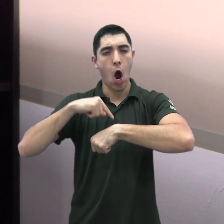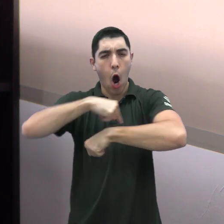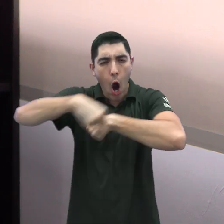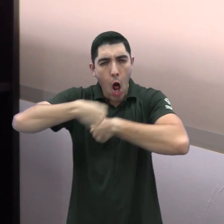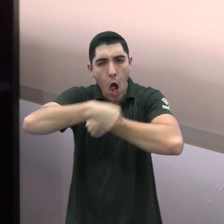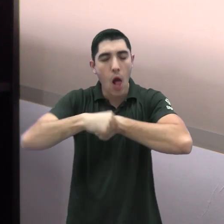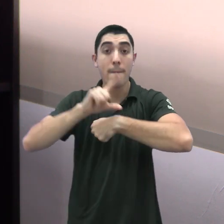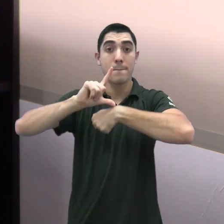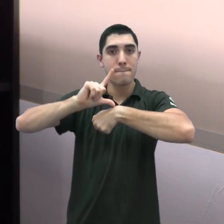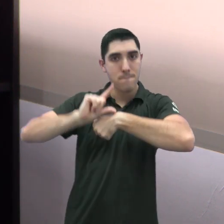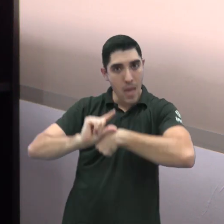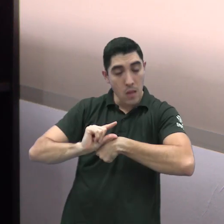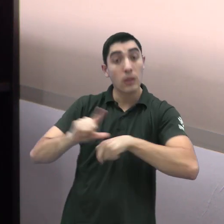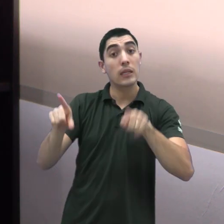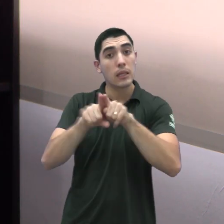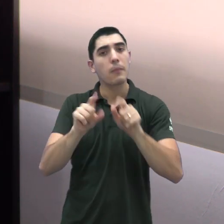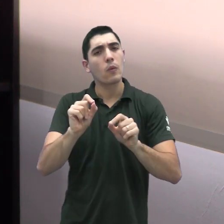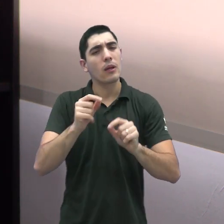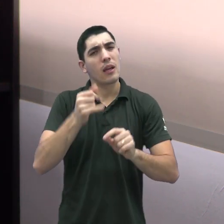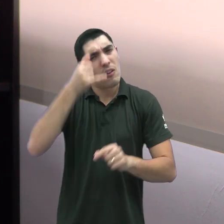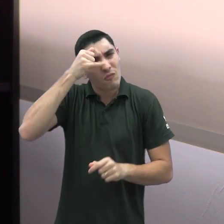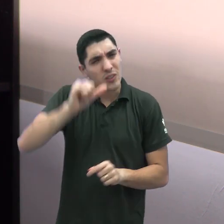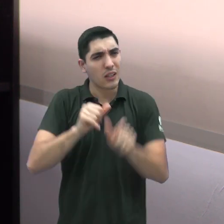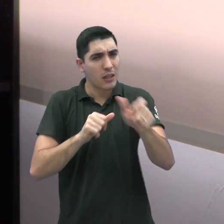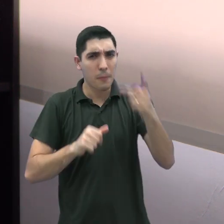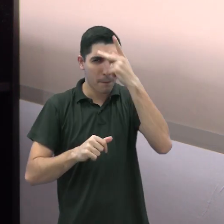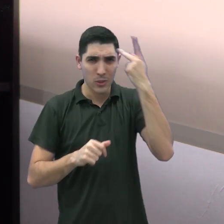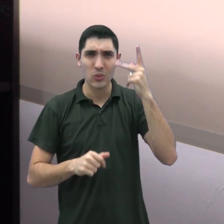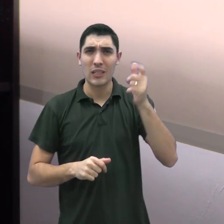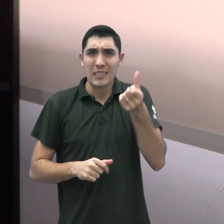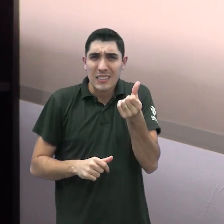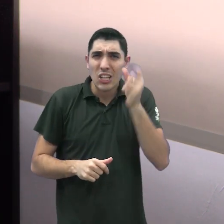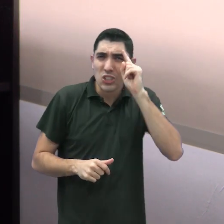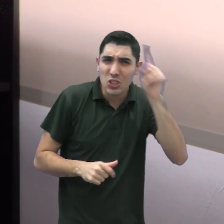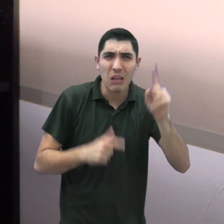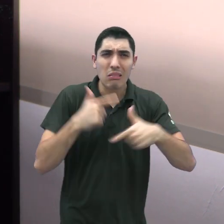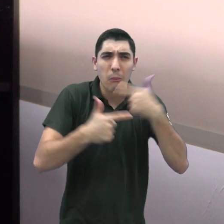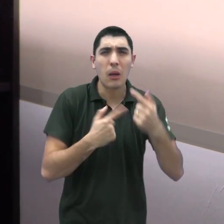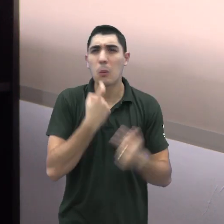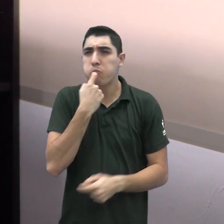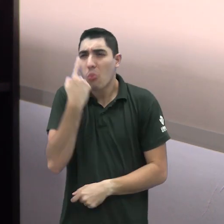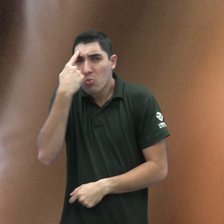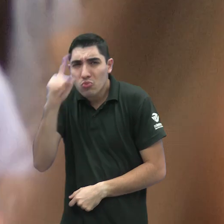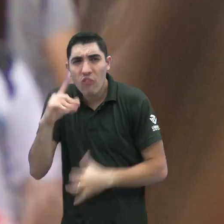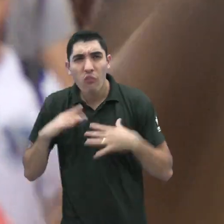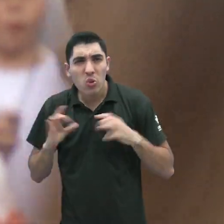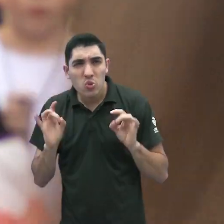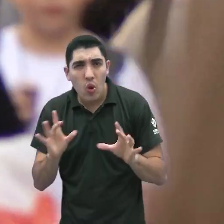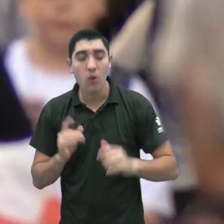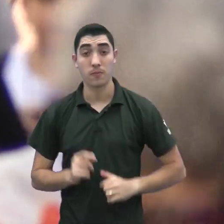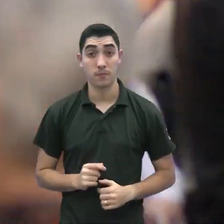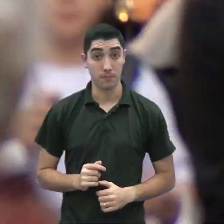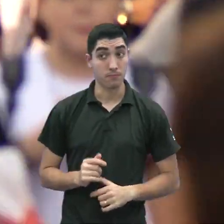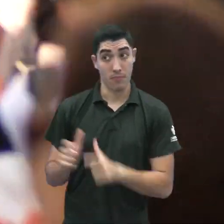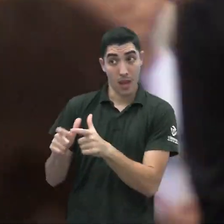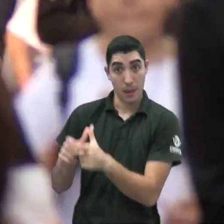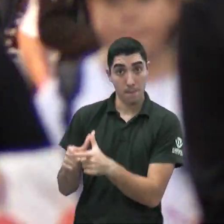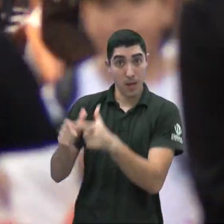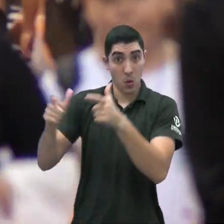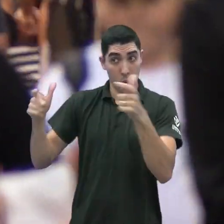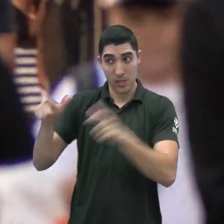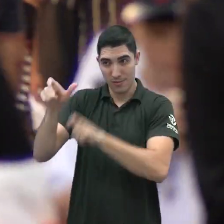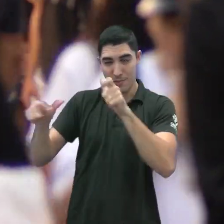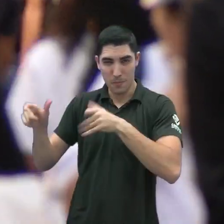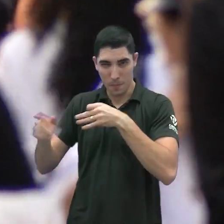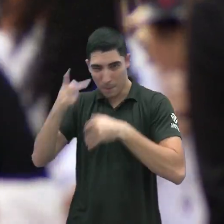a semana e ainda proibir essa jornada lesiva de 6 dias trabalhados por 1 de descanso. Para muitos trabalhadores, essa rotina